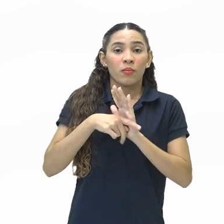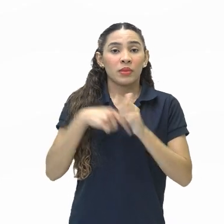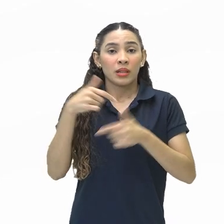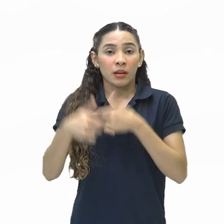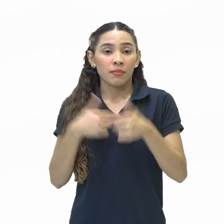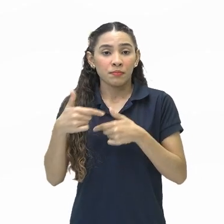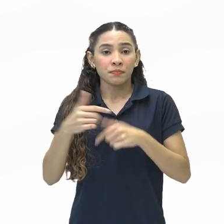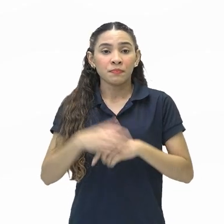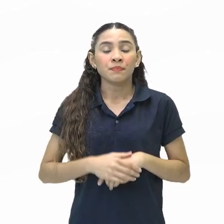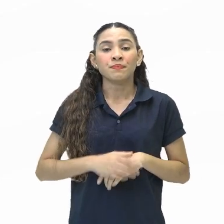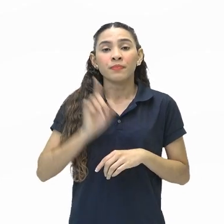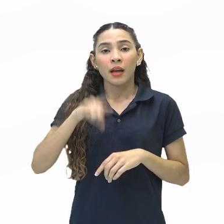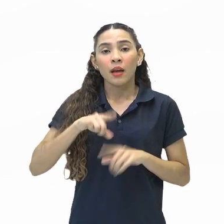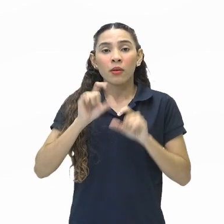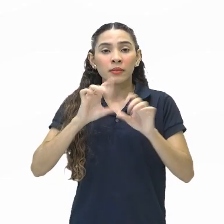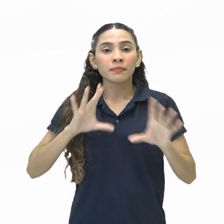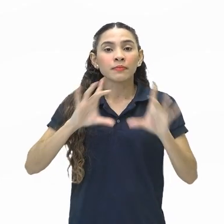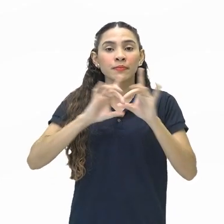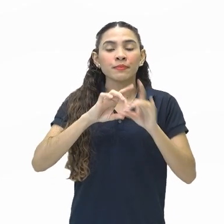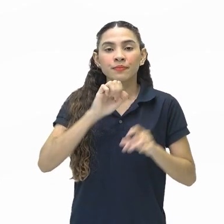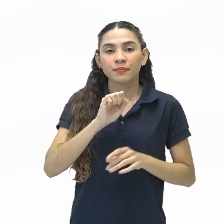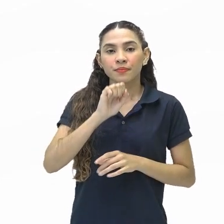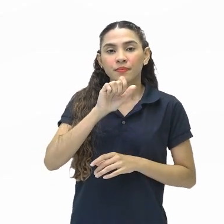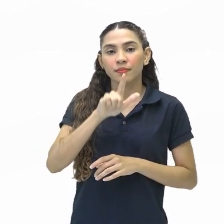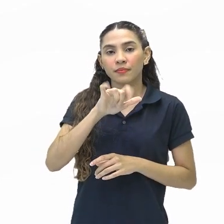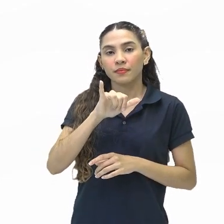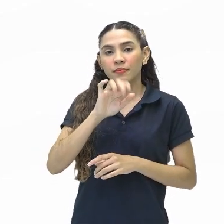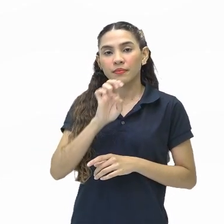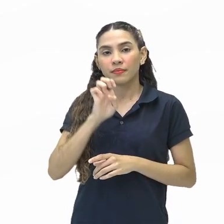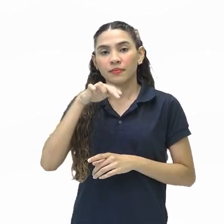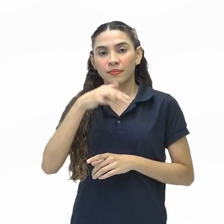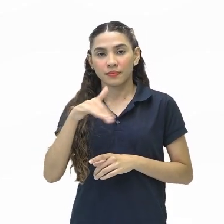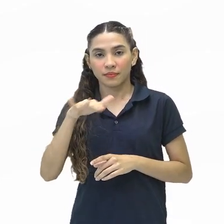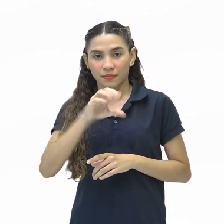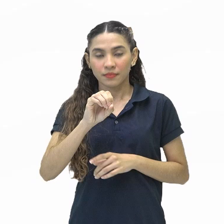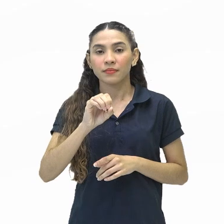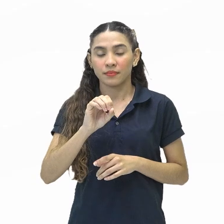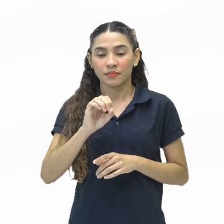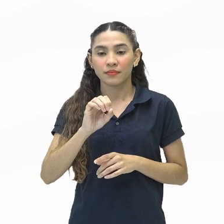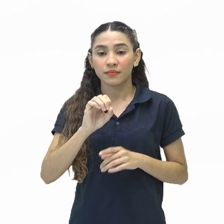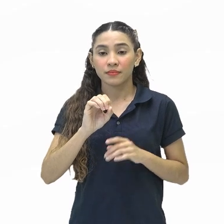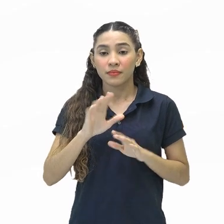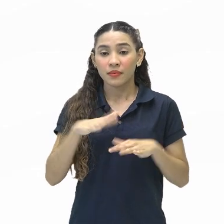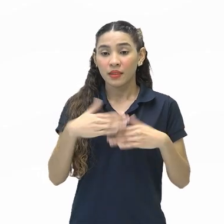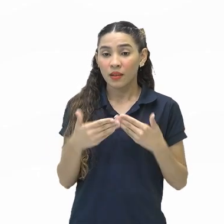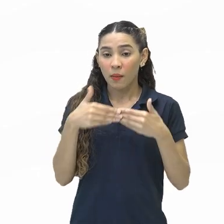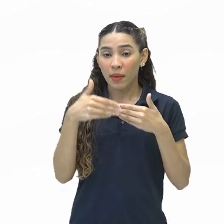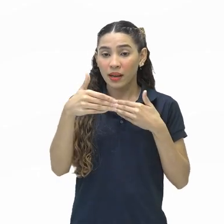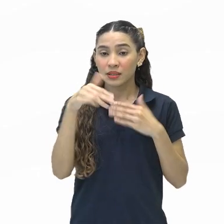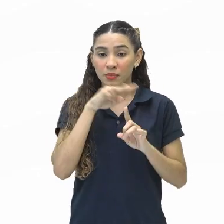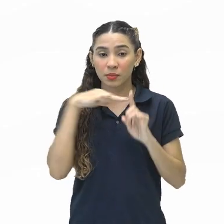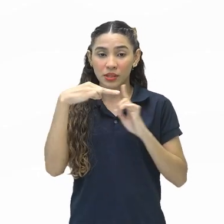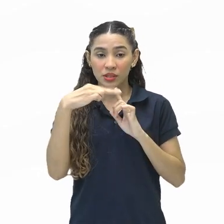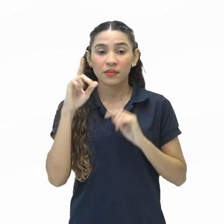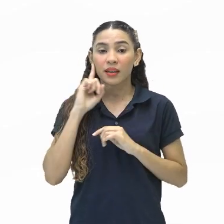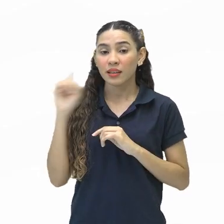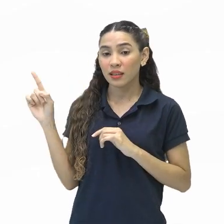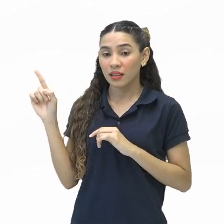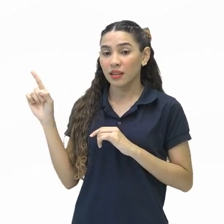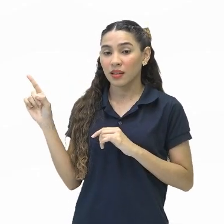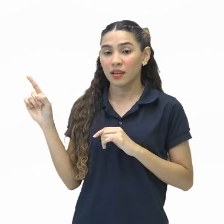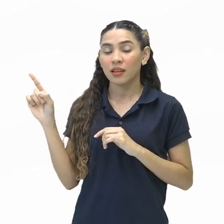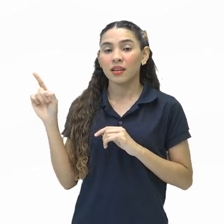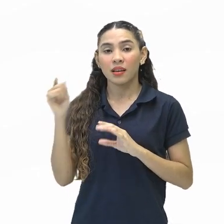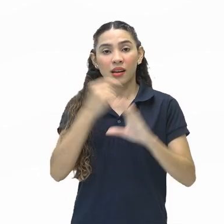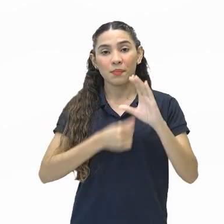trabalho, ela é alienação. É o que nós chamamos de alienação. E a partir desse olhar aqui,